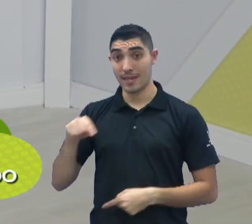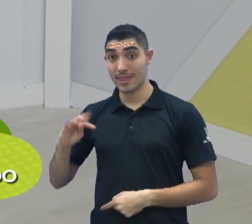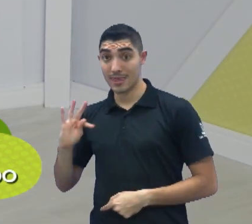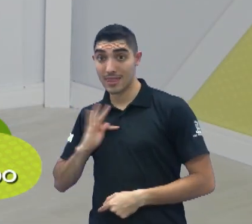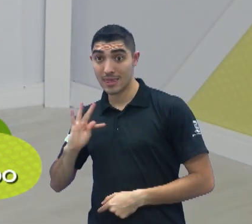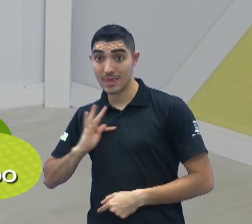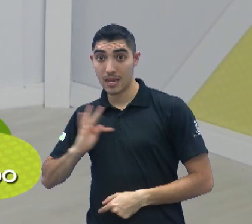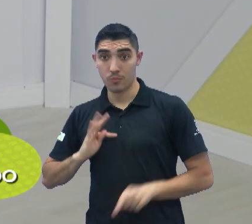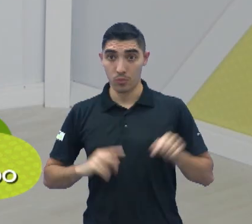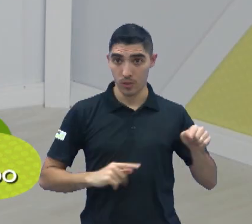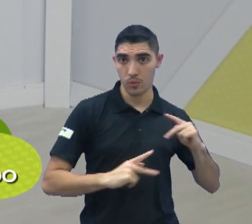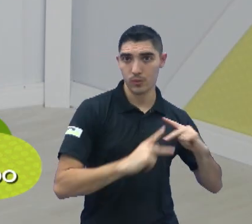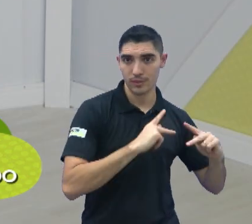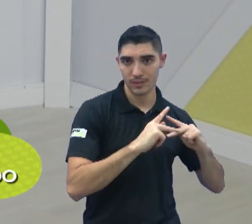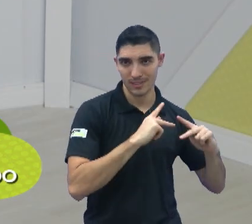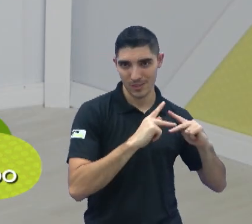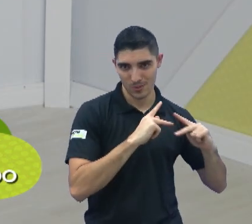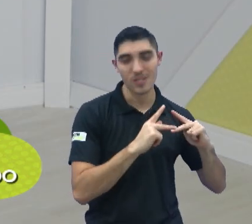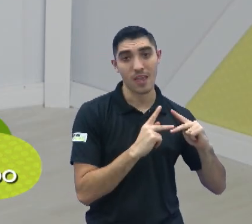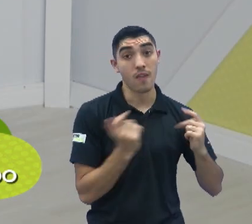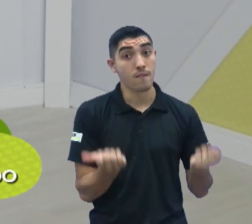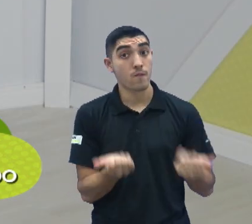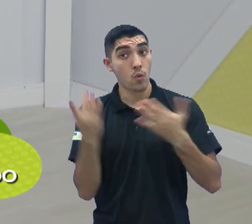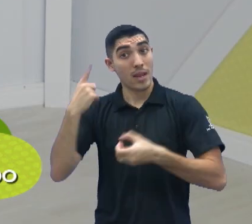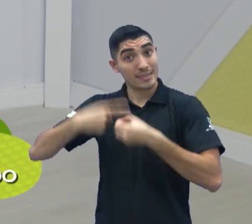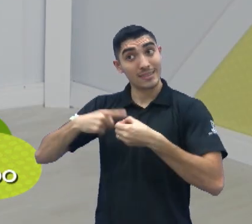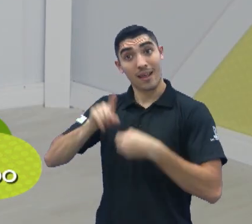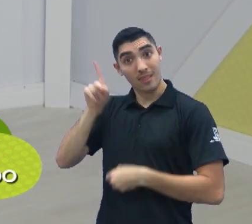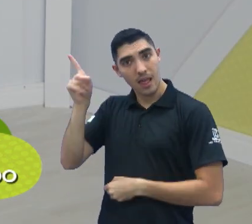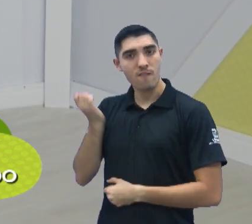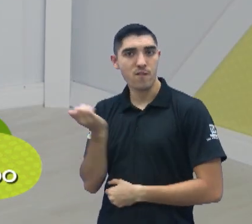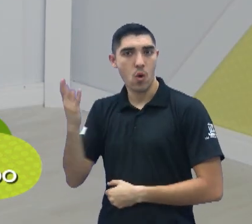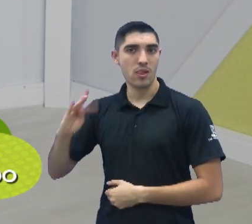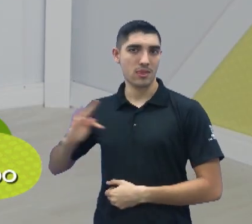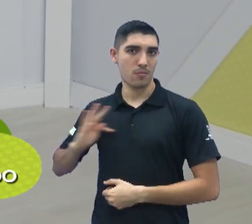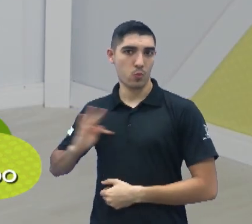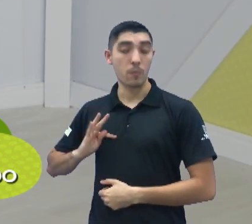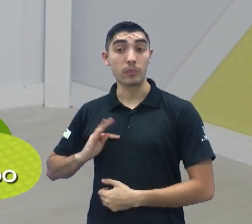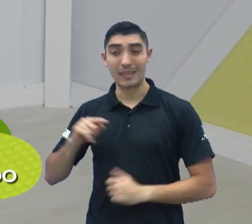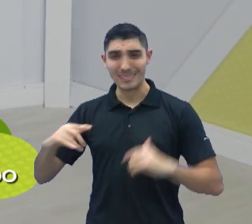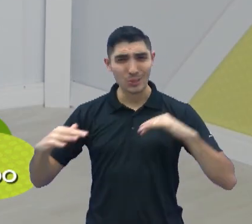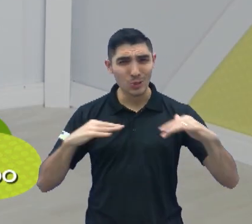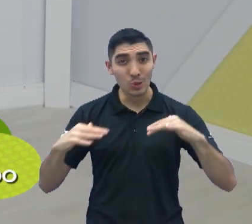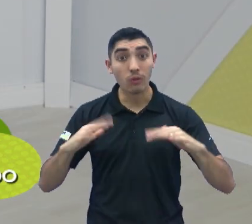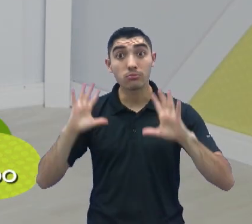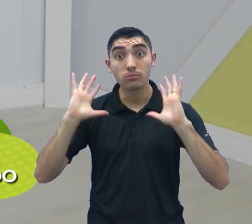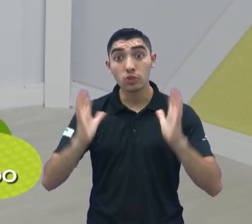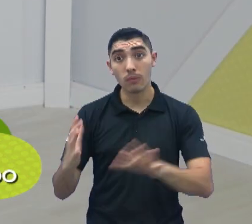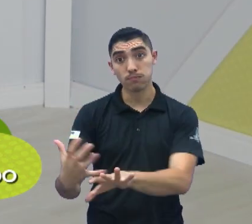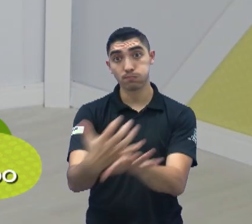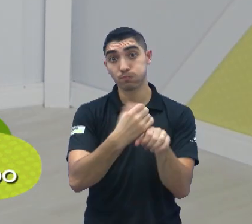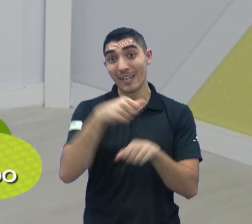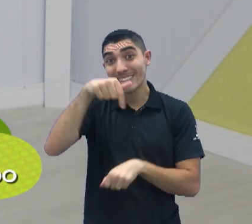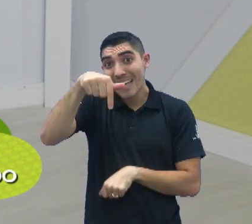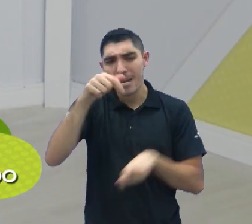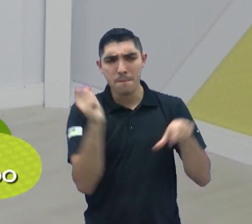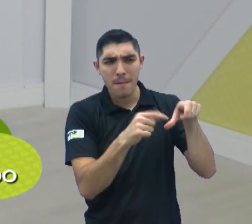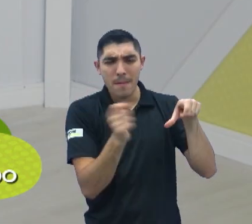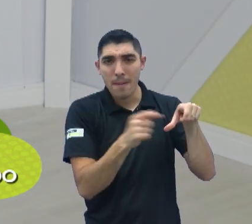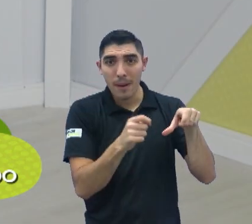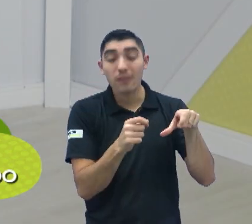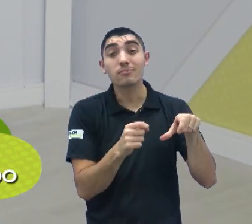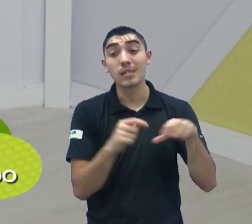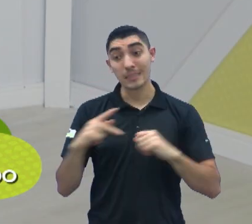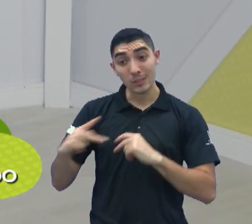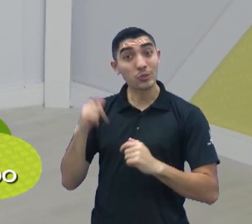casa, valendo a liderança geral da competição. Em uma partida com 7 gols, São José saiu na frente com a Poli Irleu, só